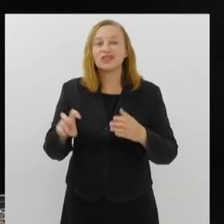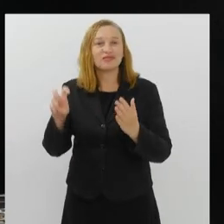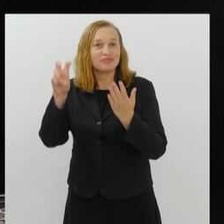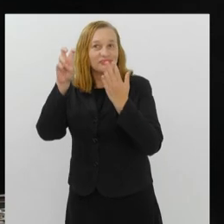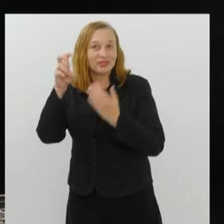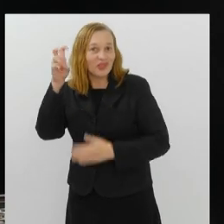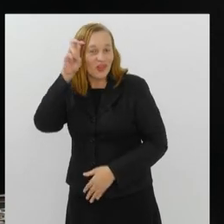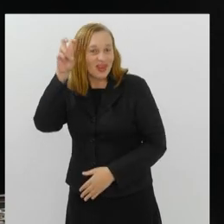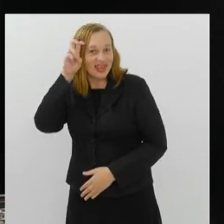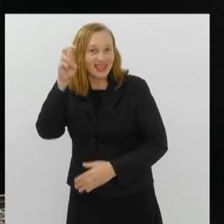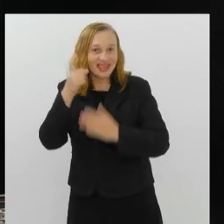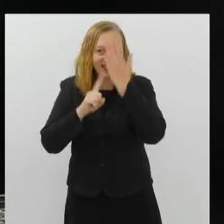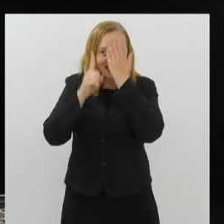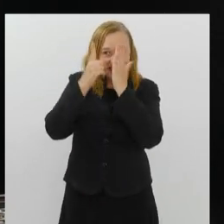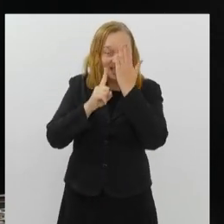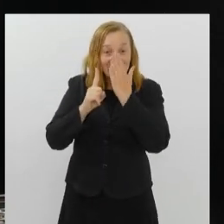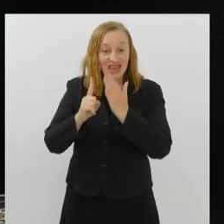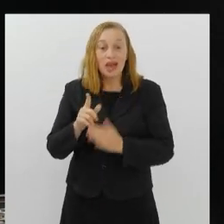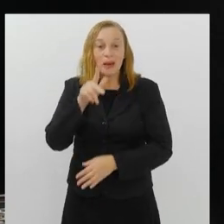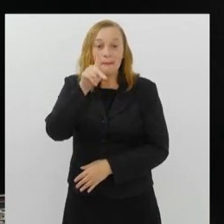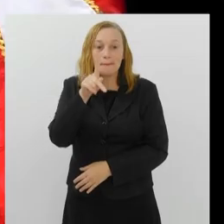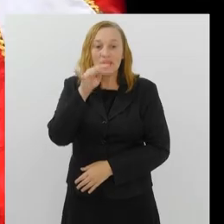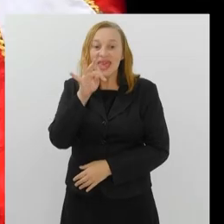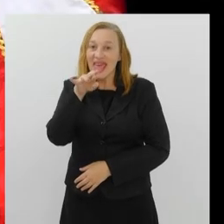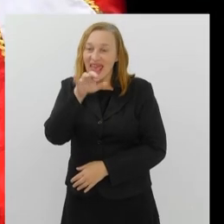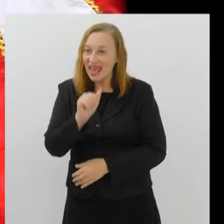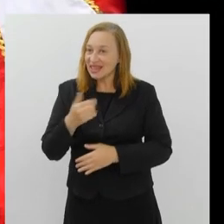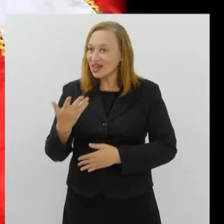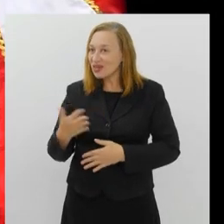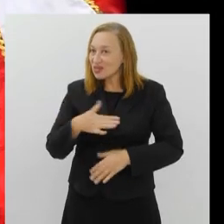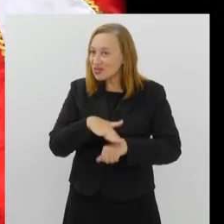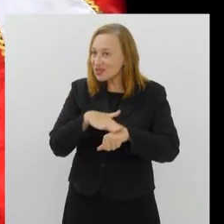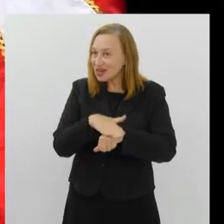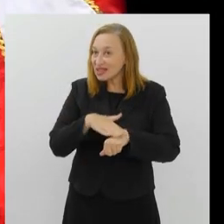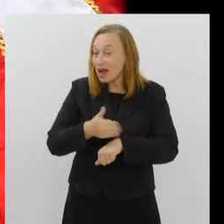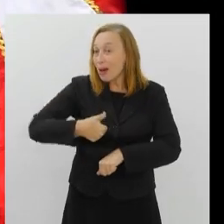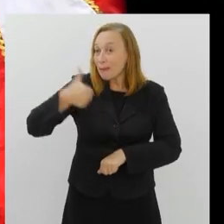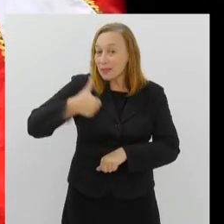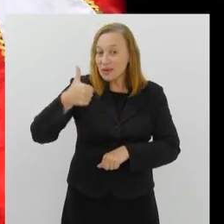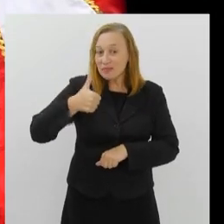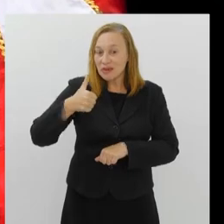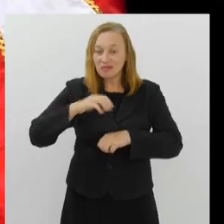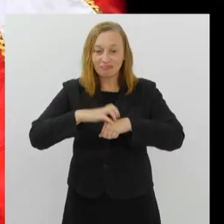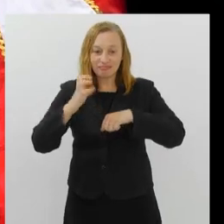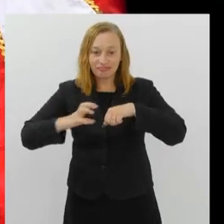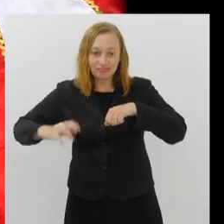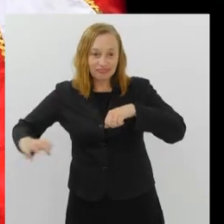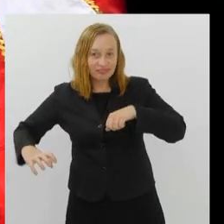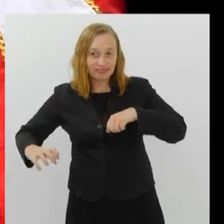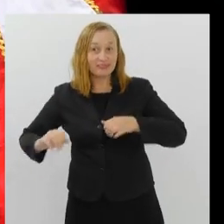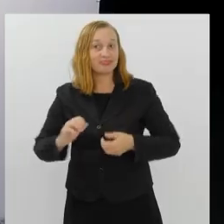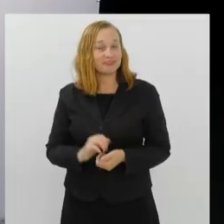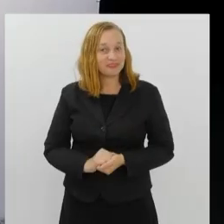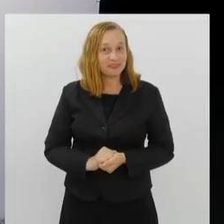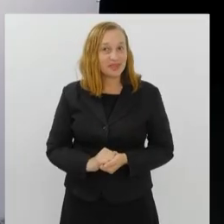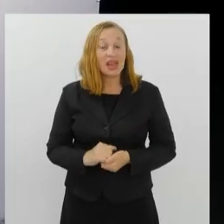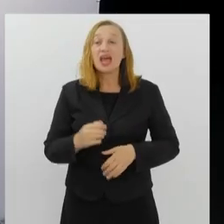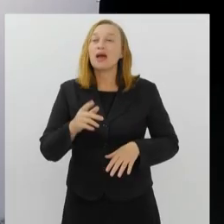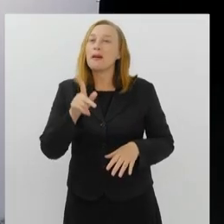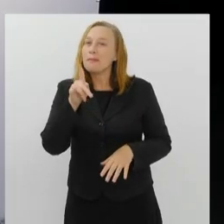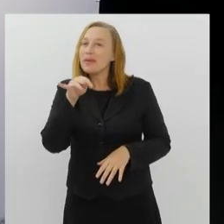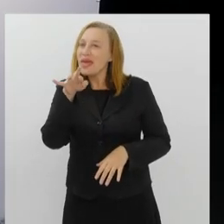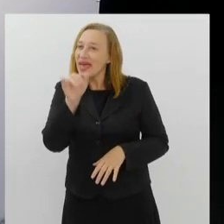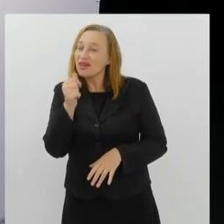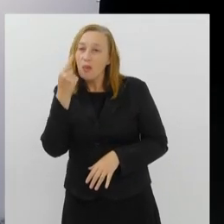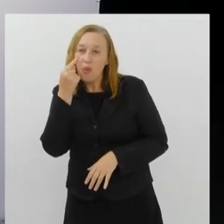Estamos com Quintas com Quintais e eu sigo conversando com Pietra Brum, primeira porta-bandeira da Unidos do Porto da Pedra. Pietra,